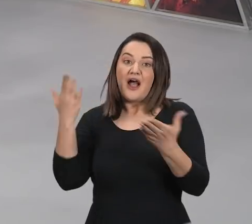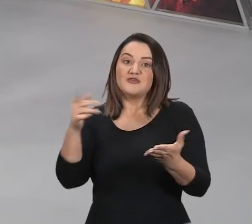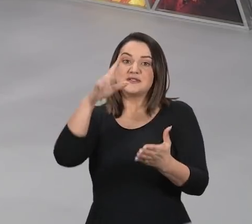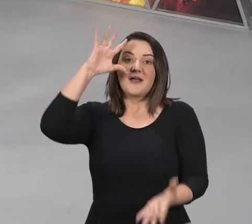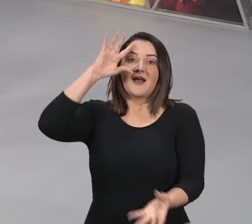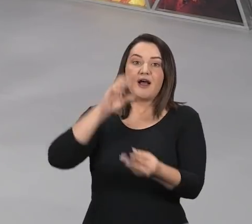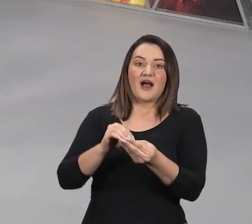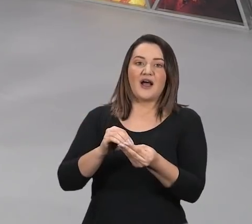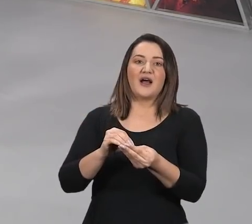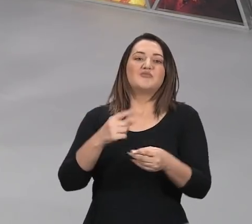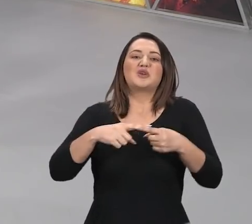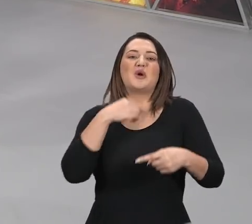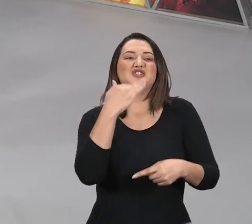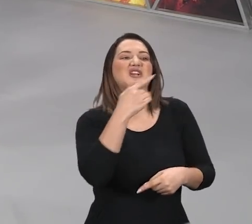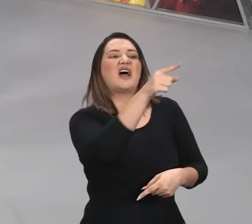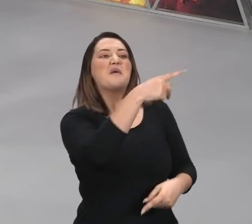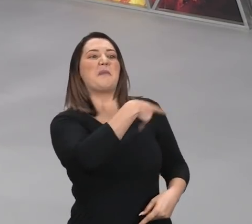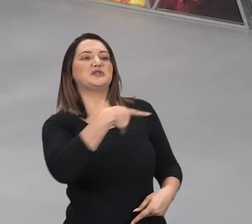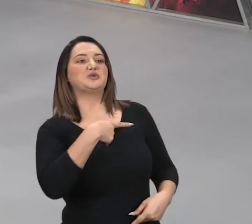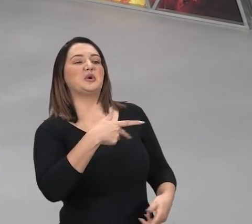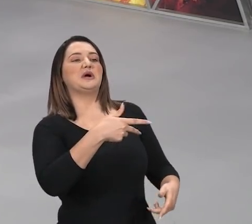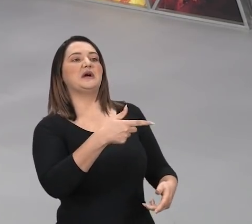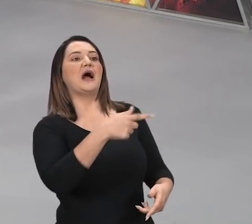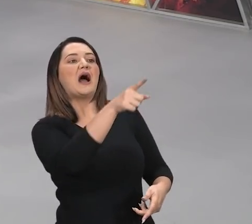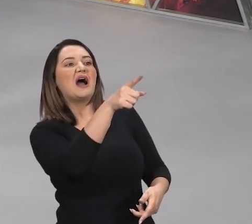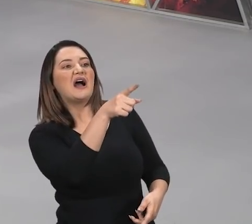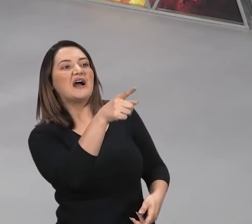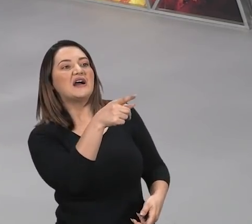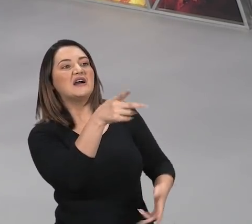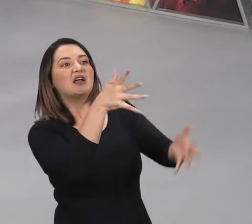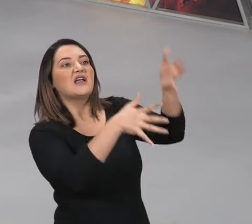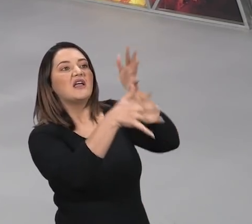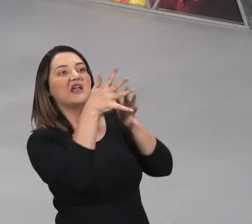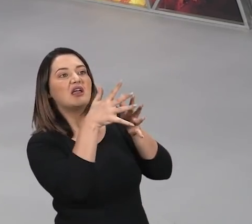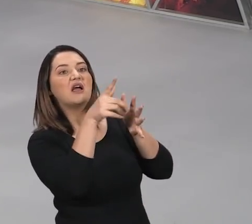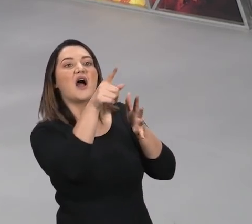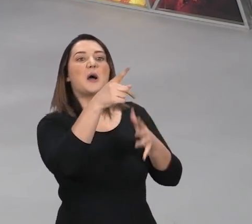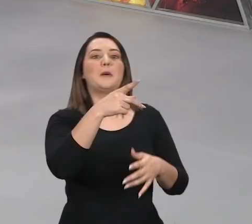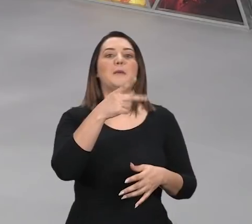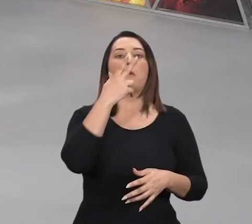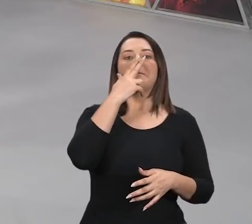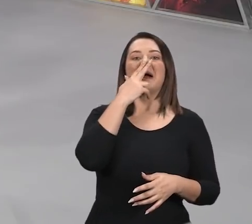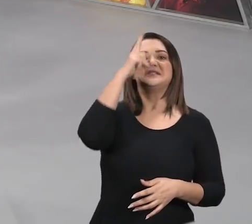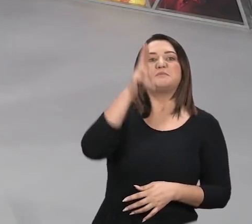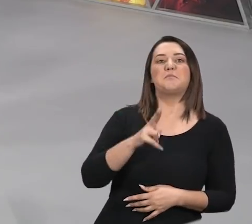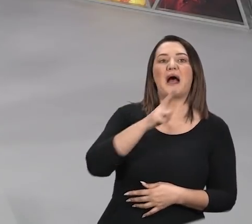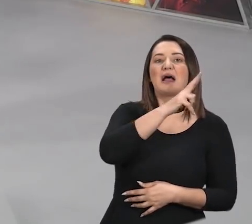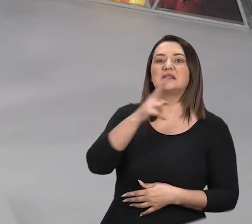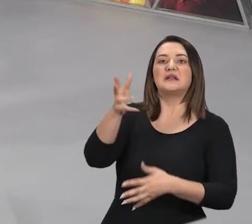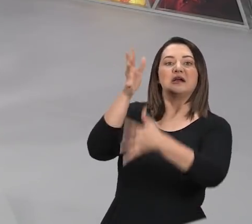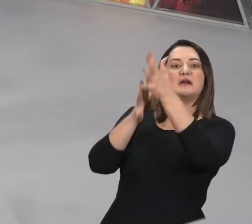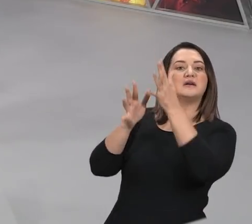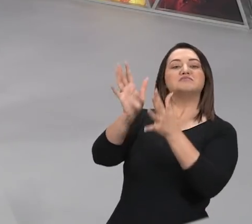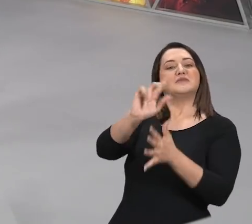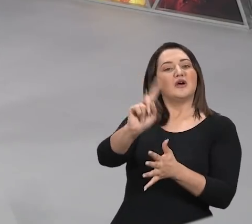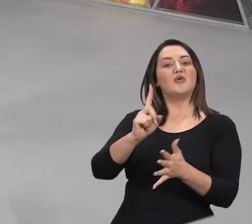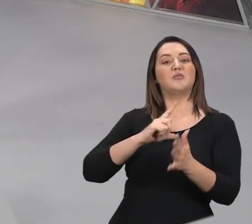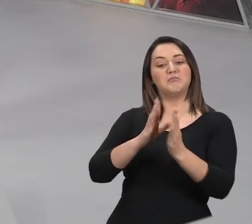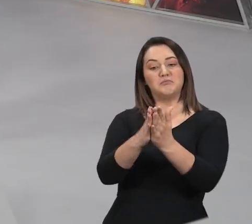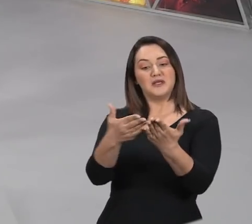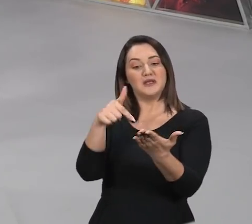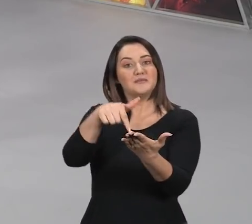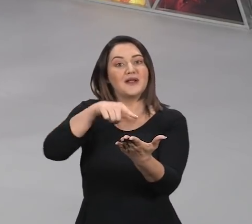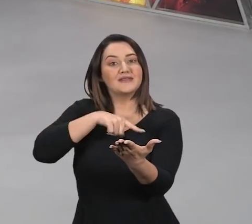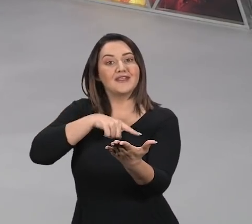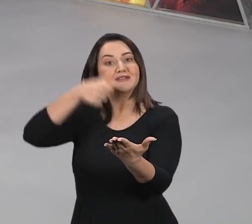Bíblia explicando a si mesma. Não é demais? Não é maravilhoso? Claro, aí você não precisa ir pela cabeça do pastor,